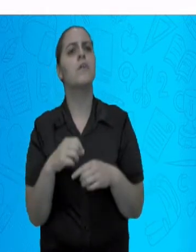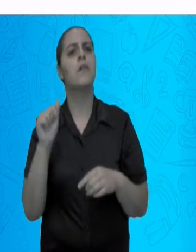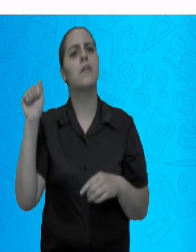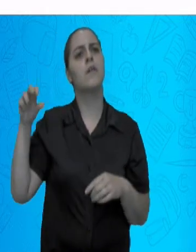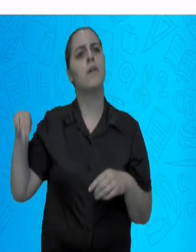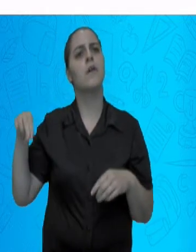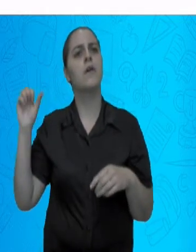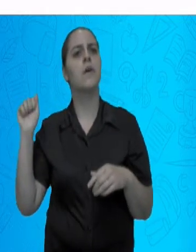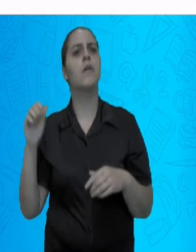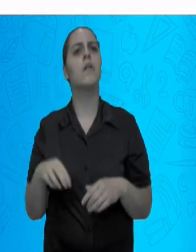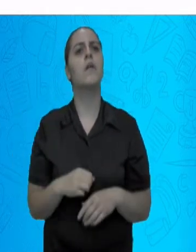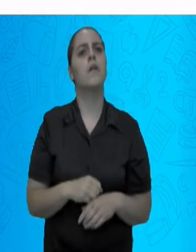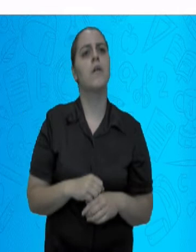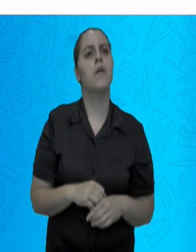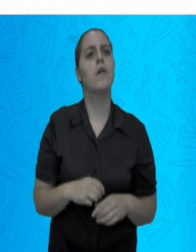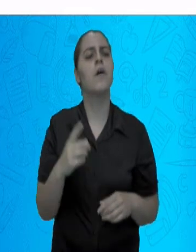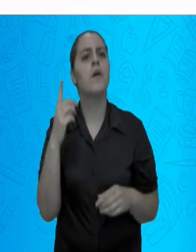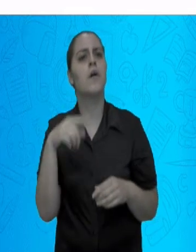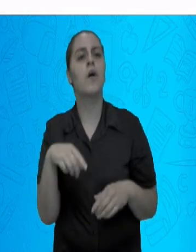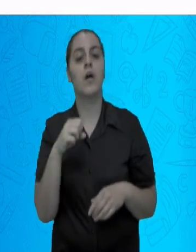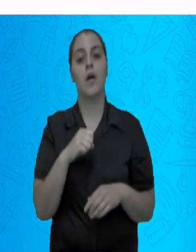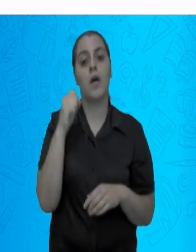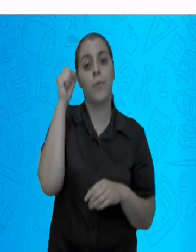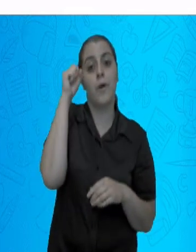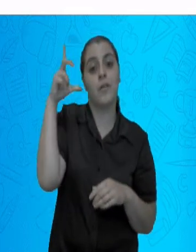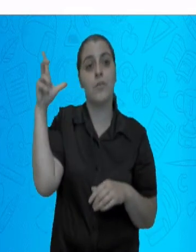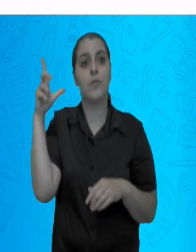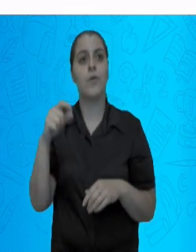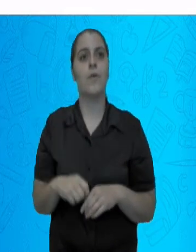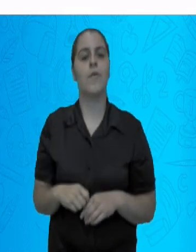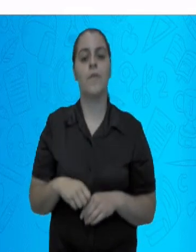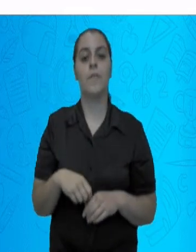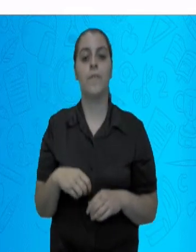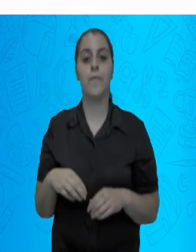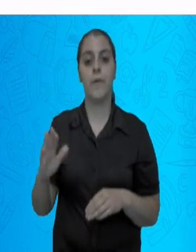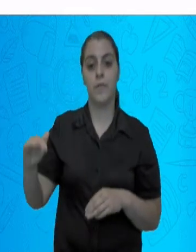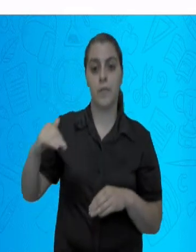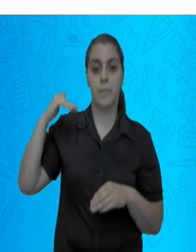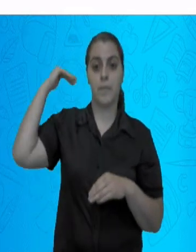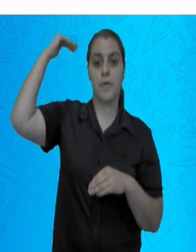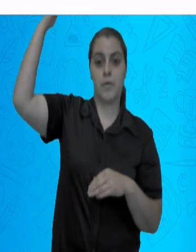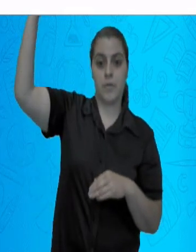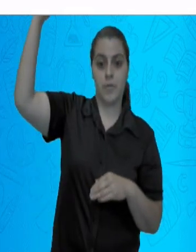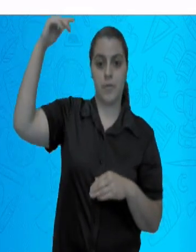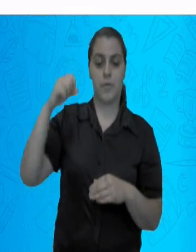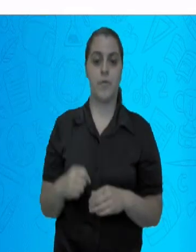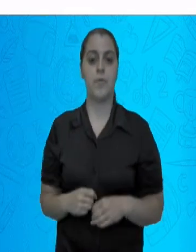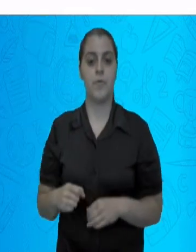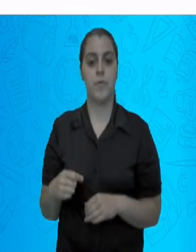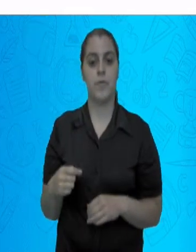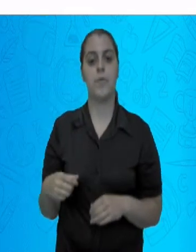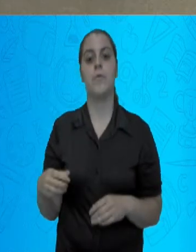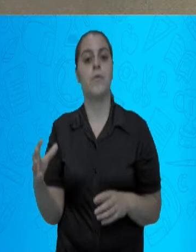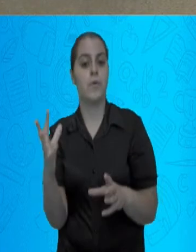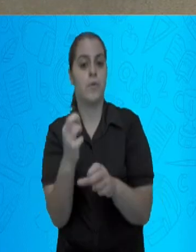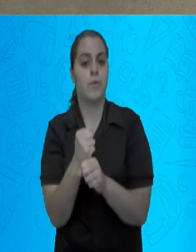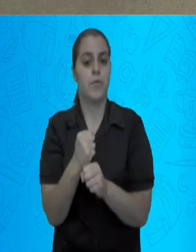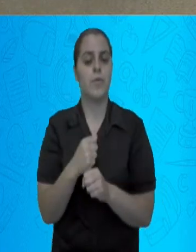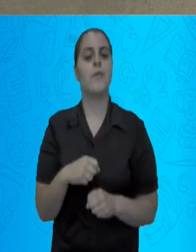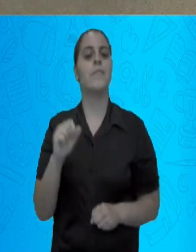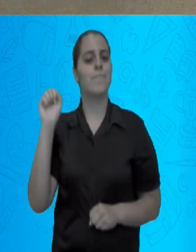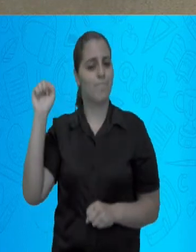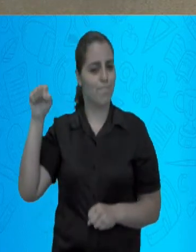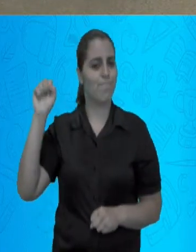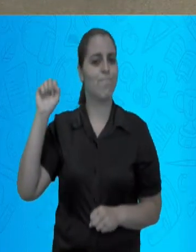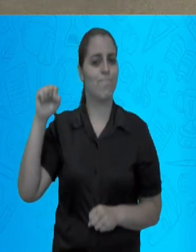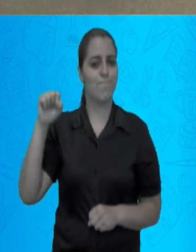Ana é a coluna azul. Foi a coluna que teve a maior pontuação?